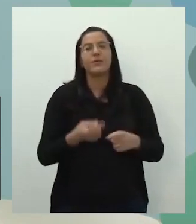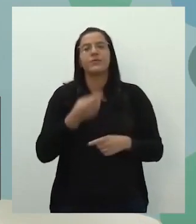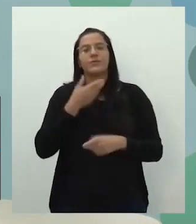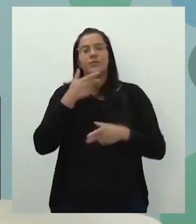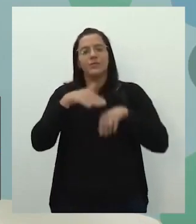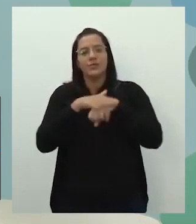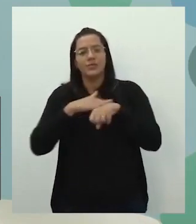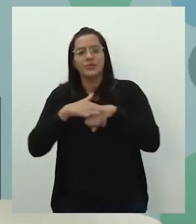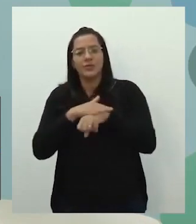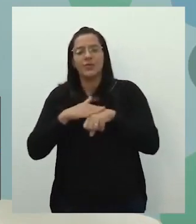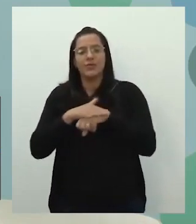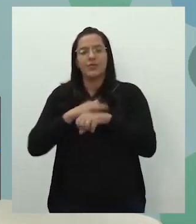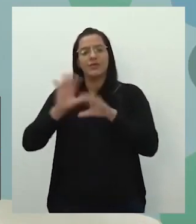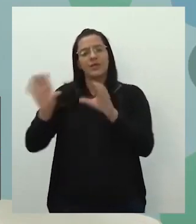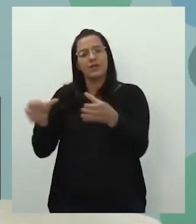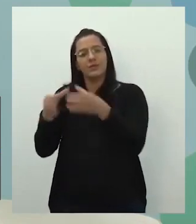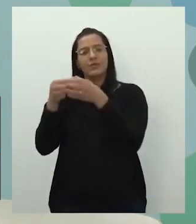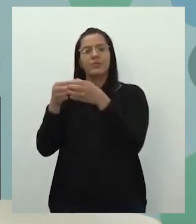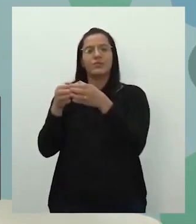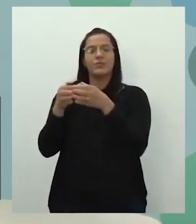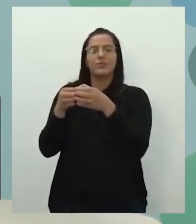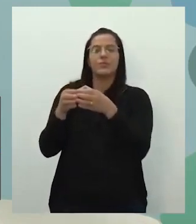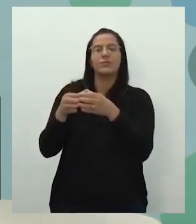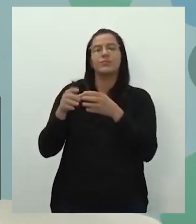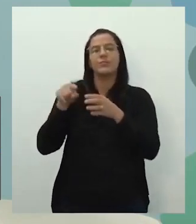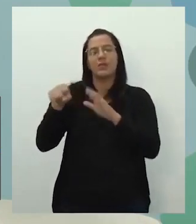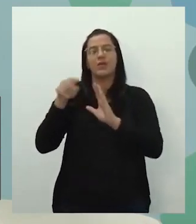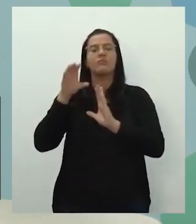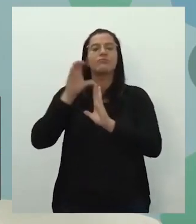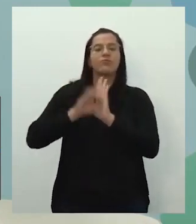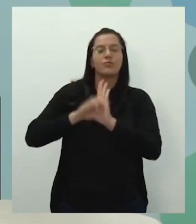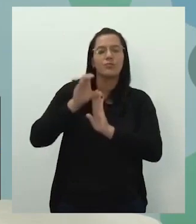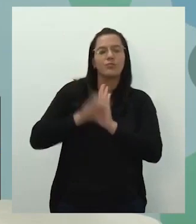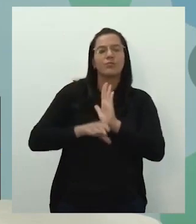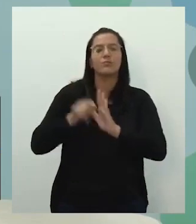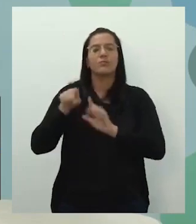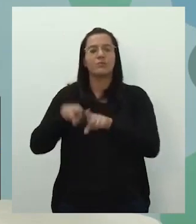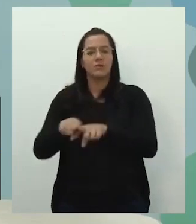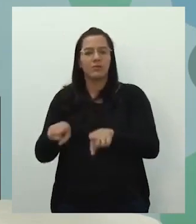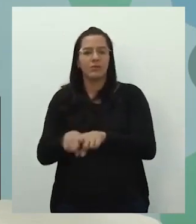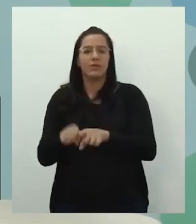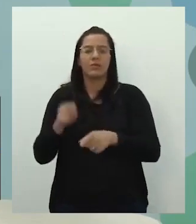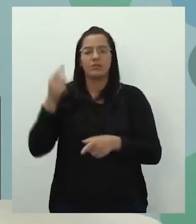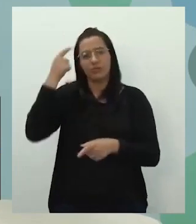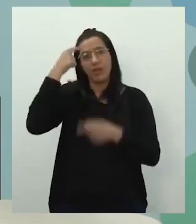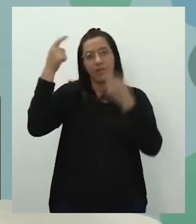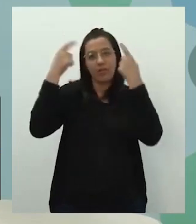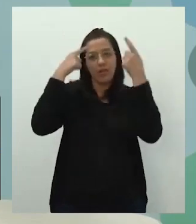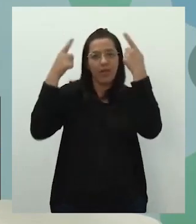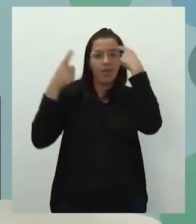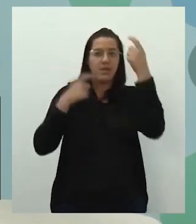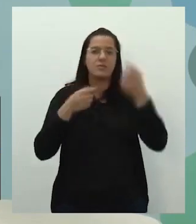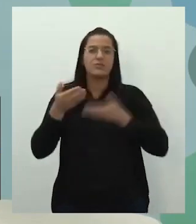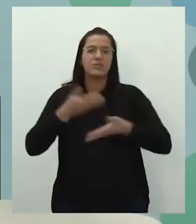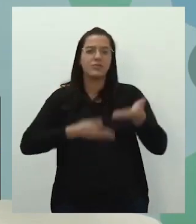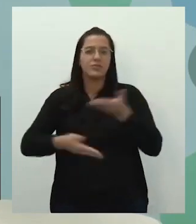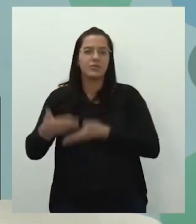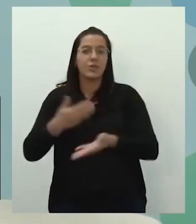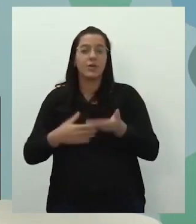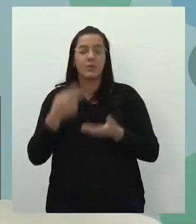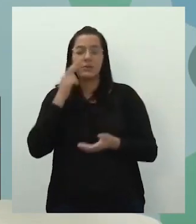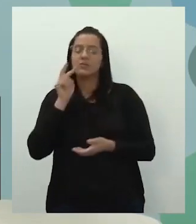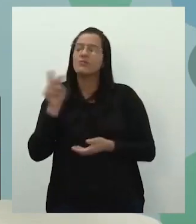currículo, eles olham o nosso material, a gente faz um diálogo muito bom, a gente troca ideias, informações, para ver o que está acontecendo, para ver uma